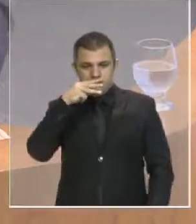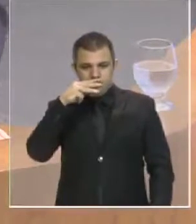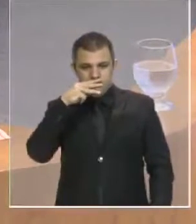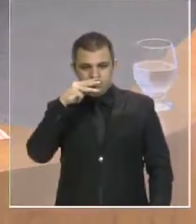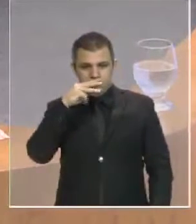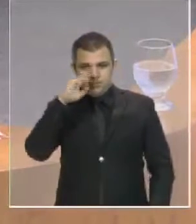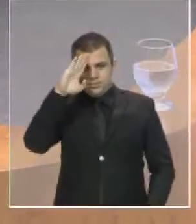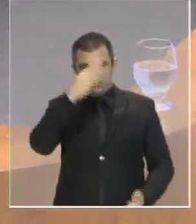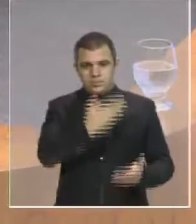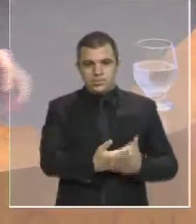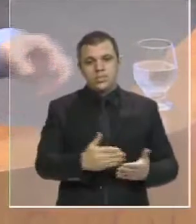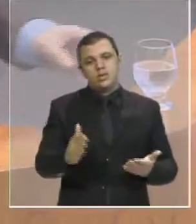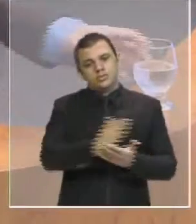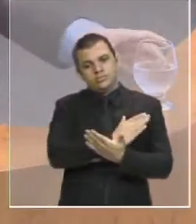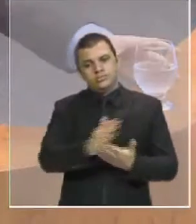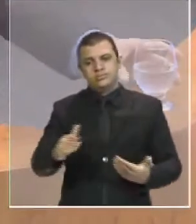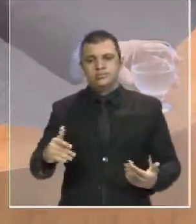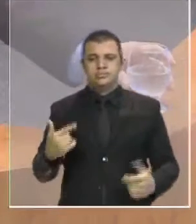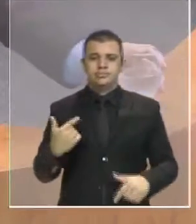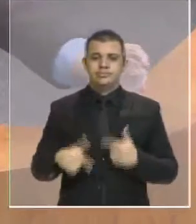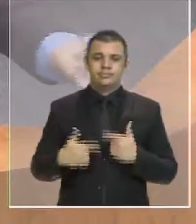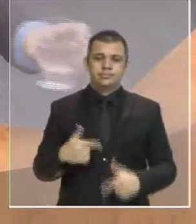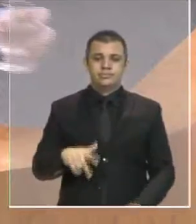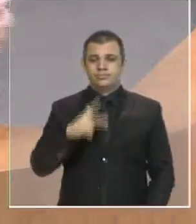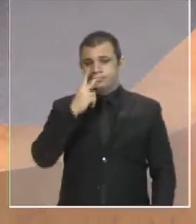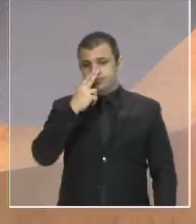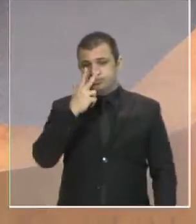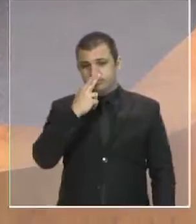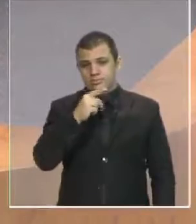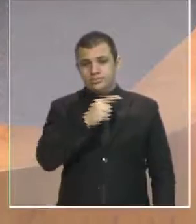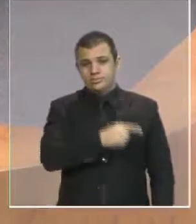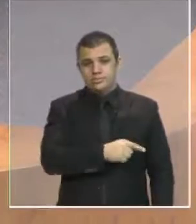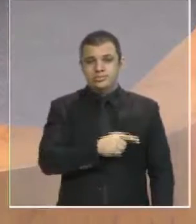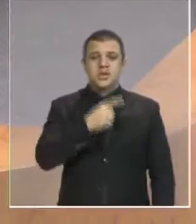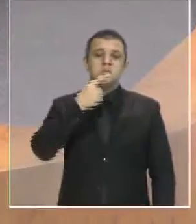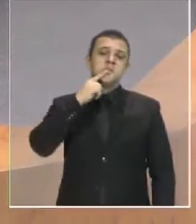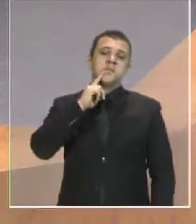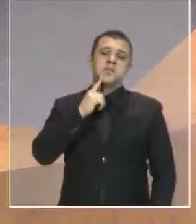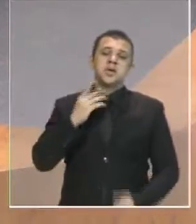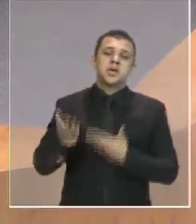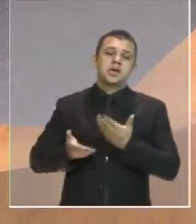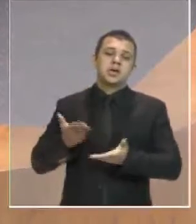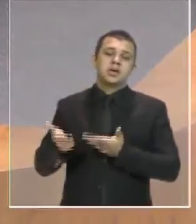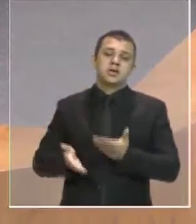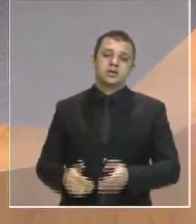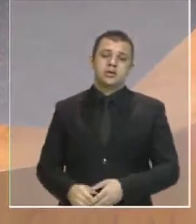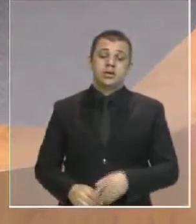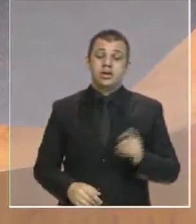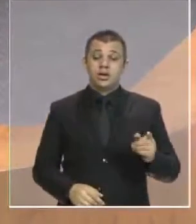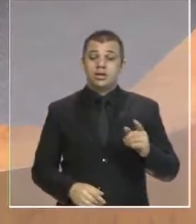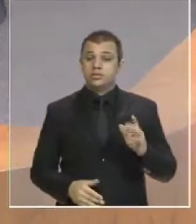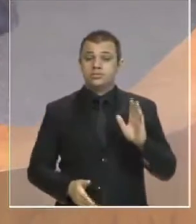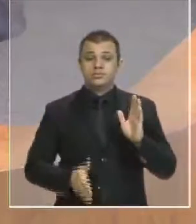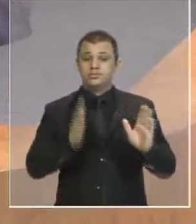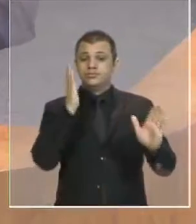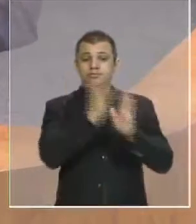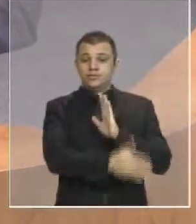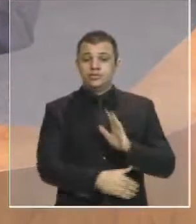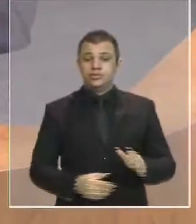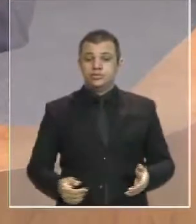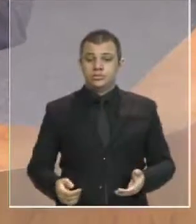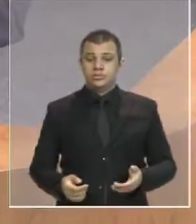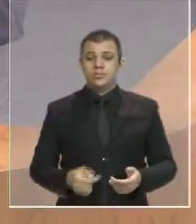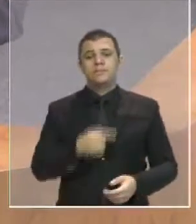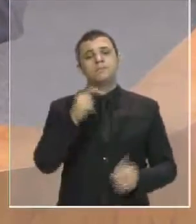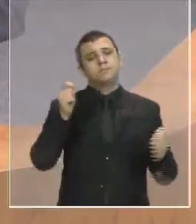algumas ações que chegam de bajulação assim ao extremo. Fugiu da audiência pública, oportunidade que o deputado teria